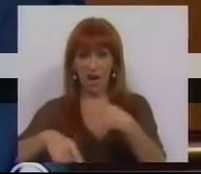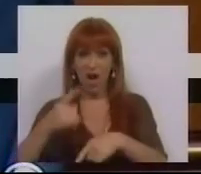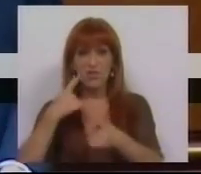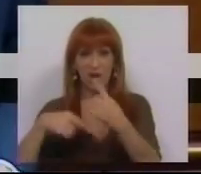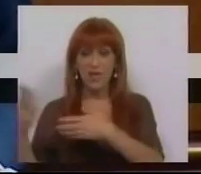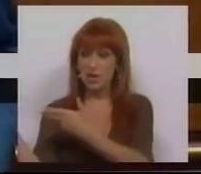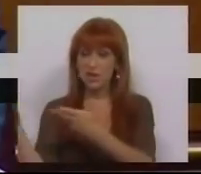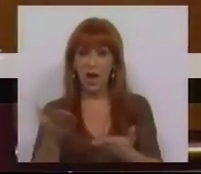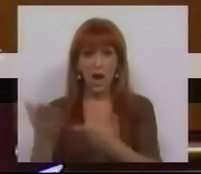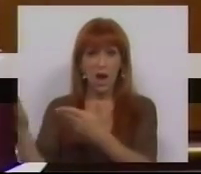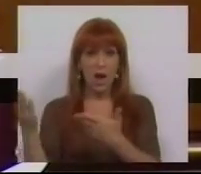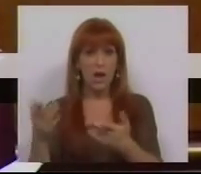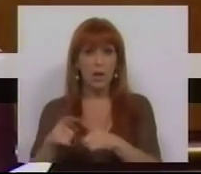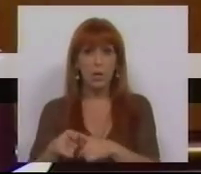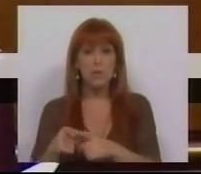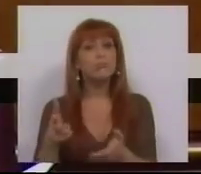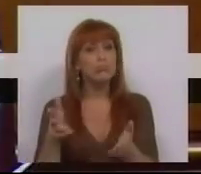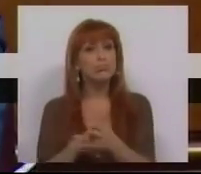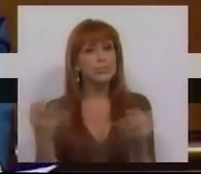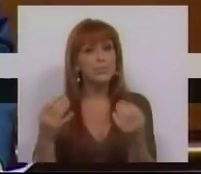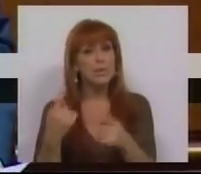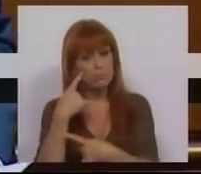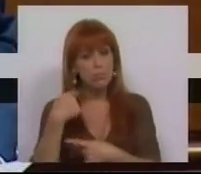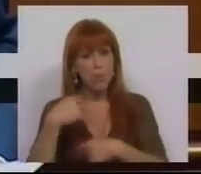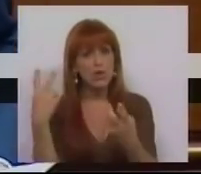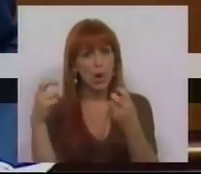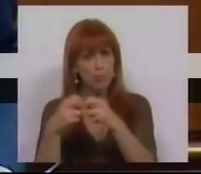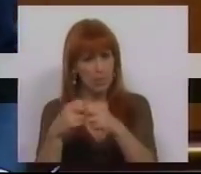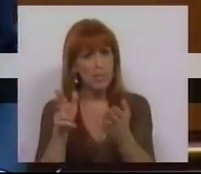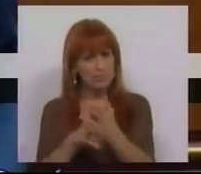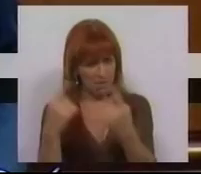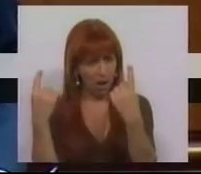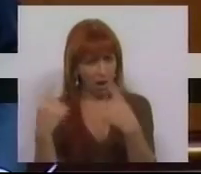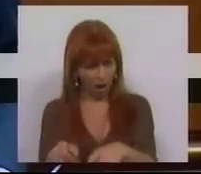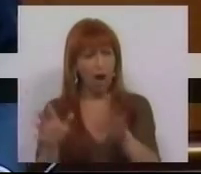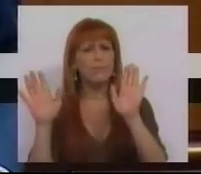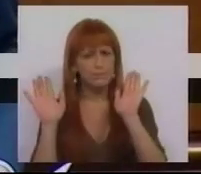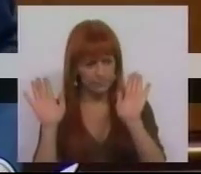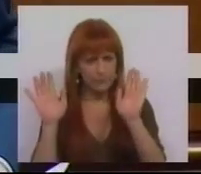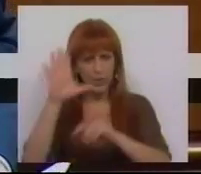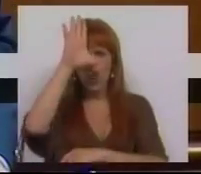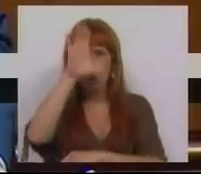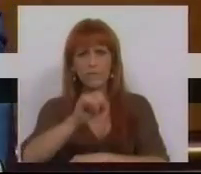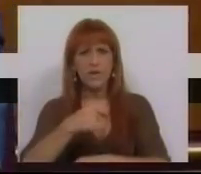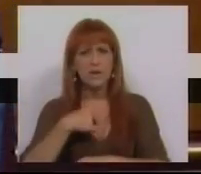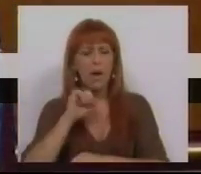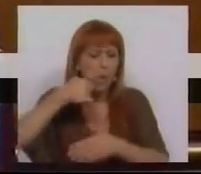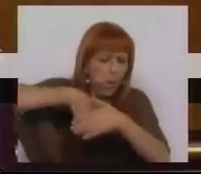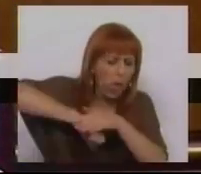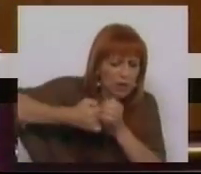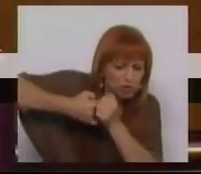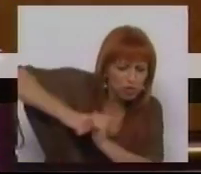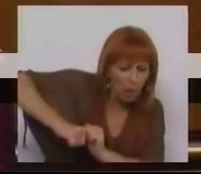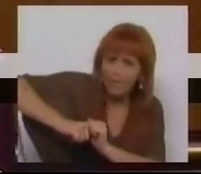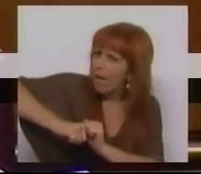ser apresentadas são queixas reais e que refletem problemas reais. O Governo não mete a cabeça